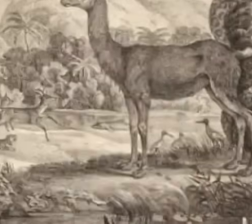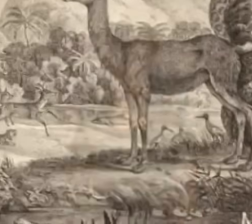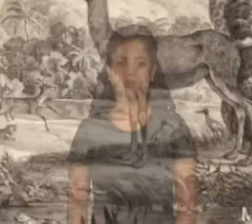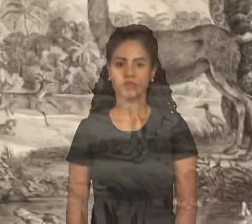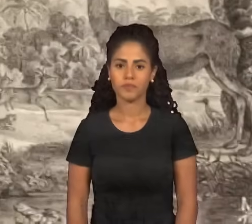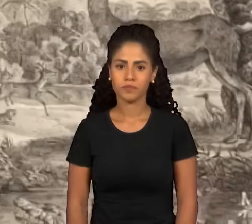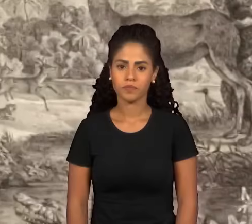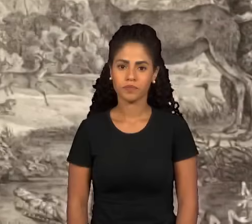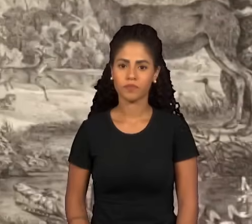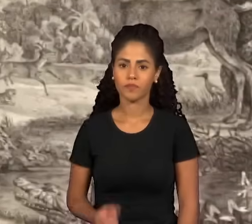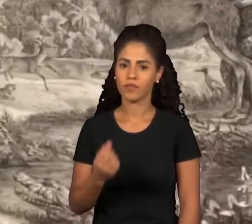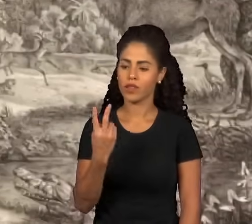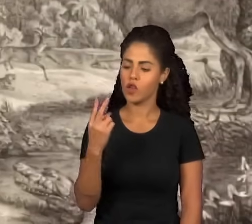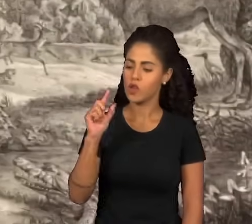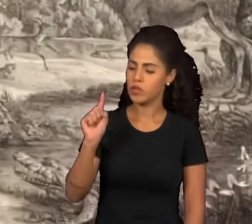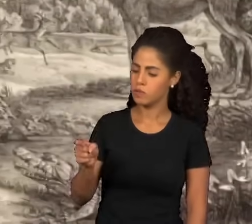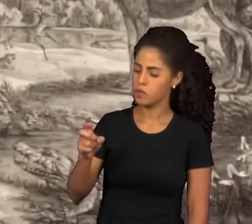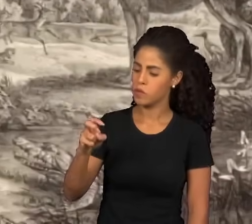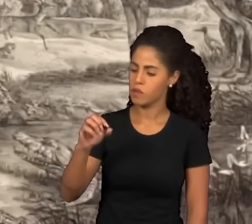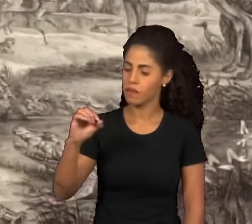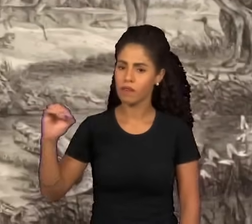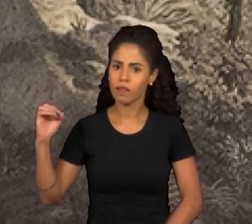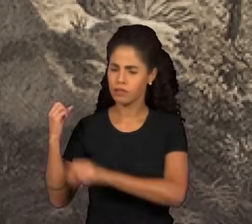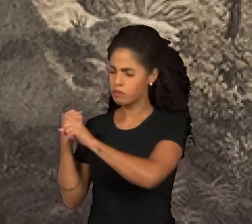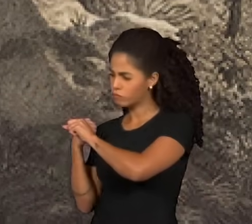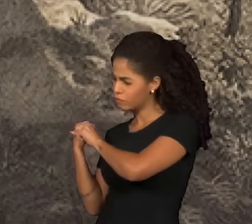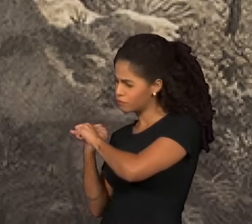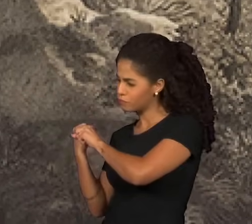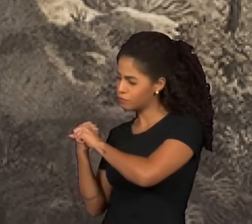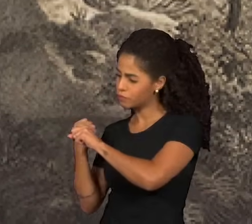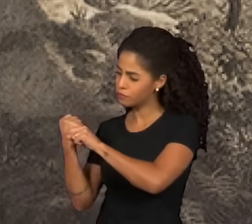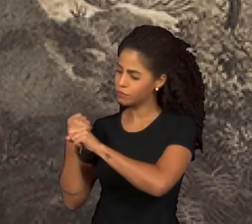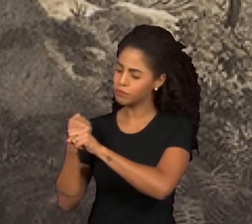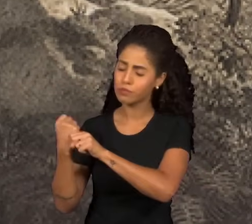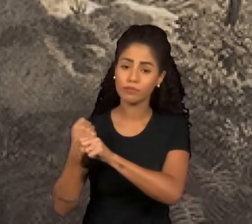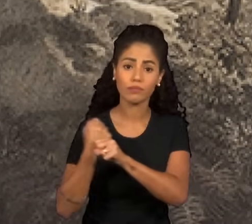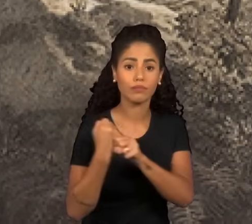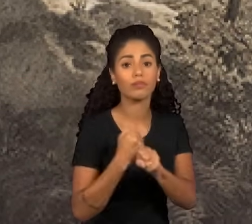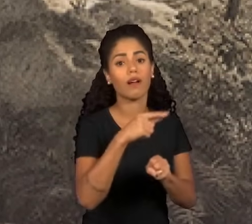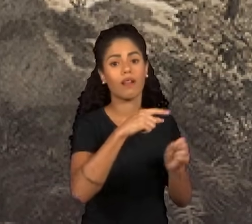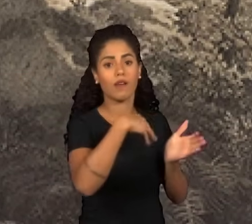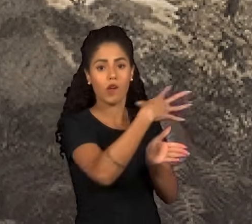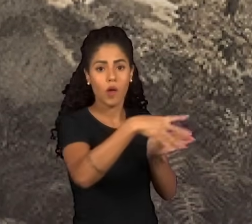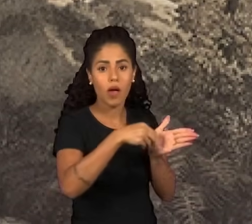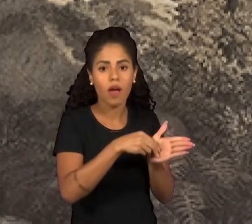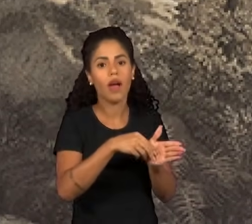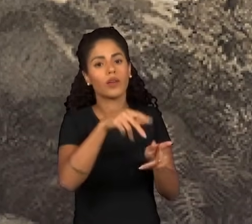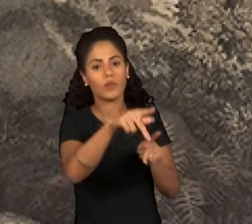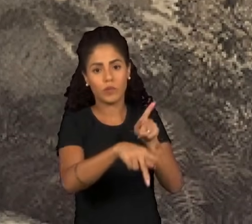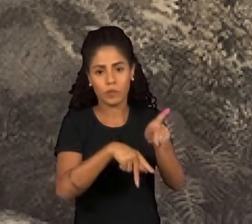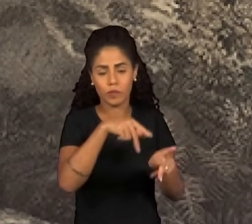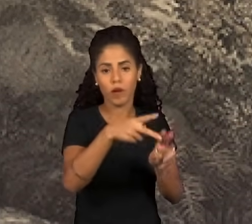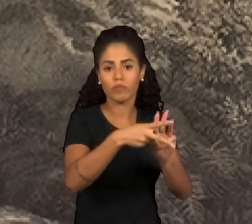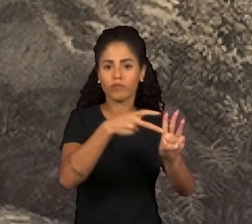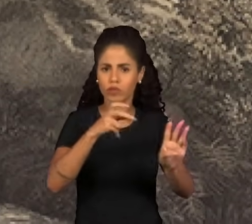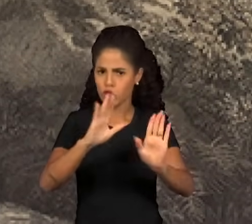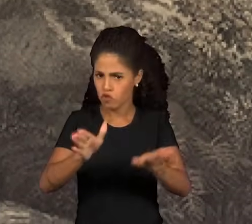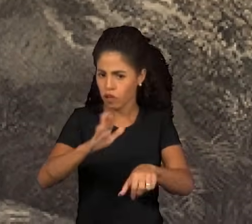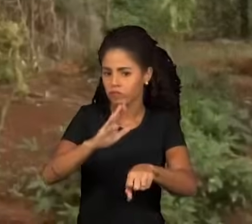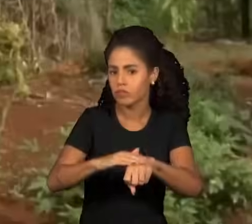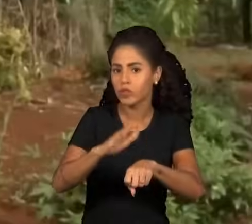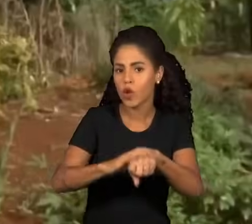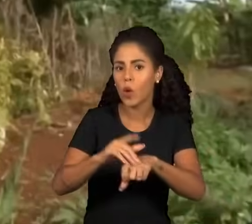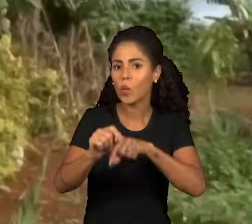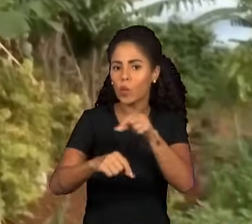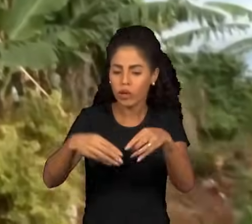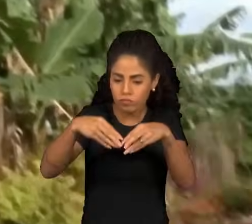Há cerca de 2.500 anos na Amazônia, antepassados dos povos indígenas já produziam intencionalmente a